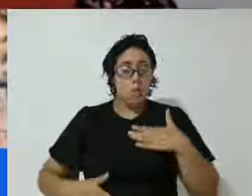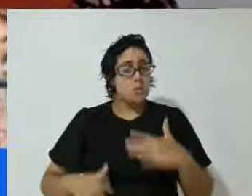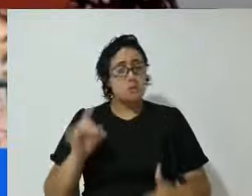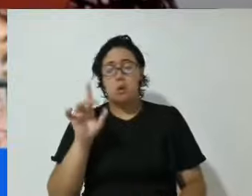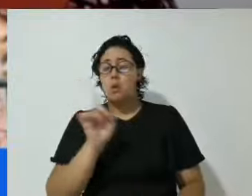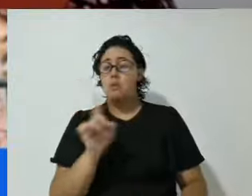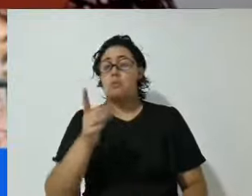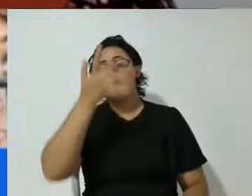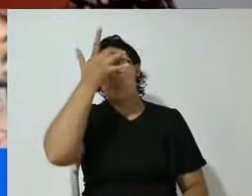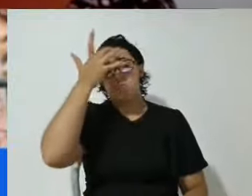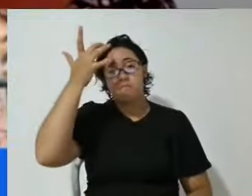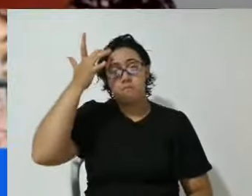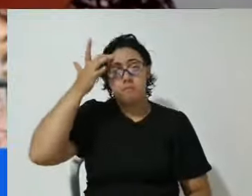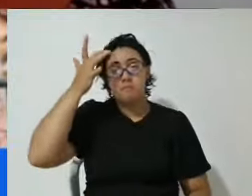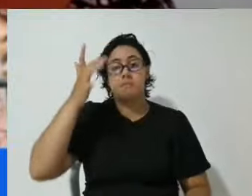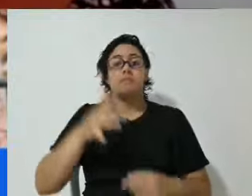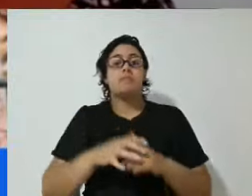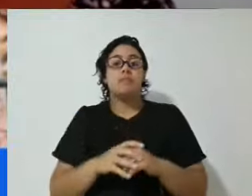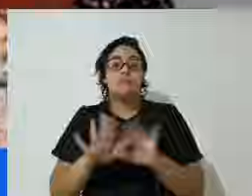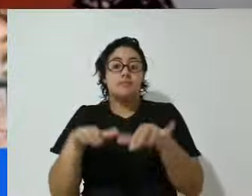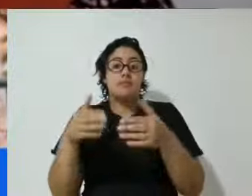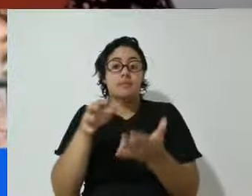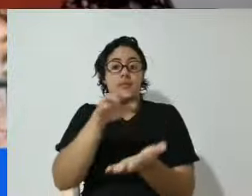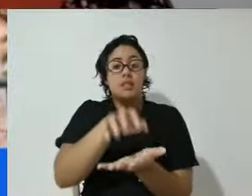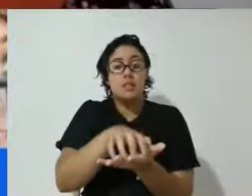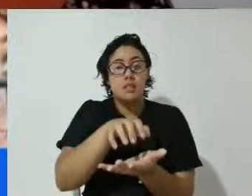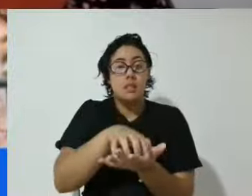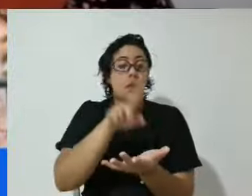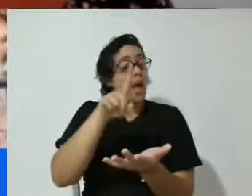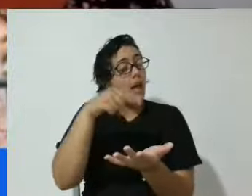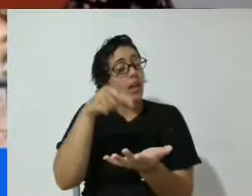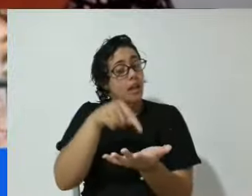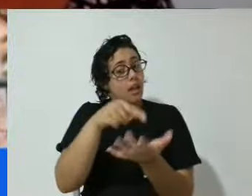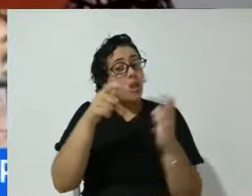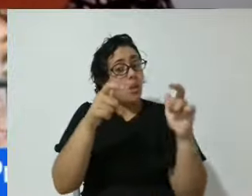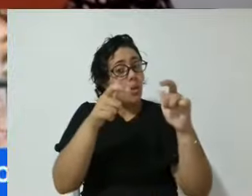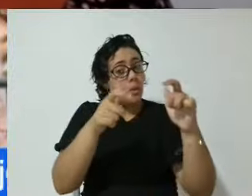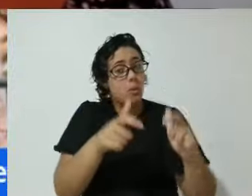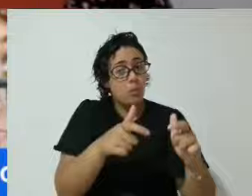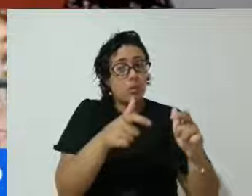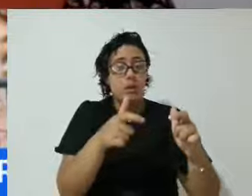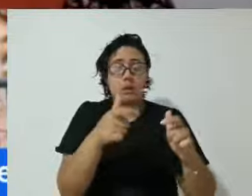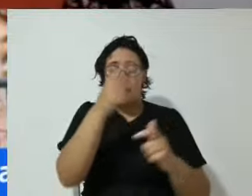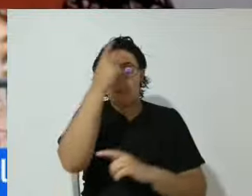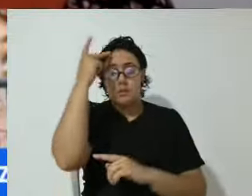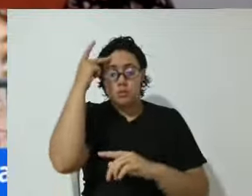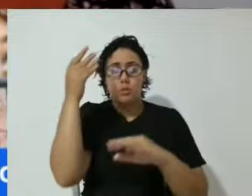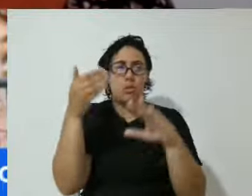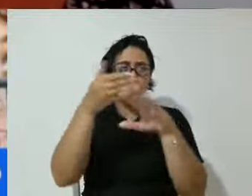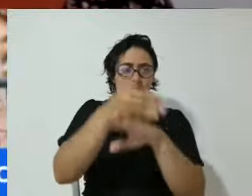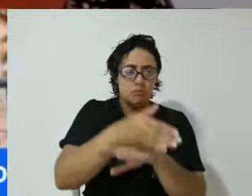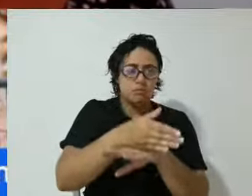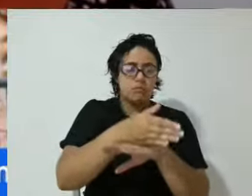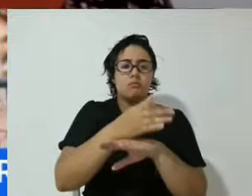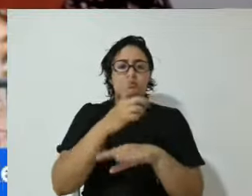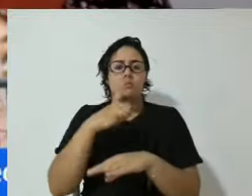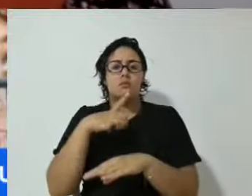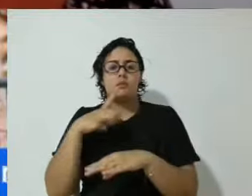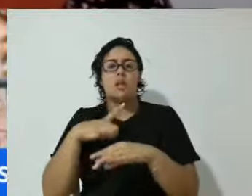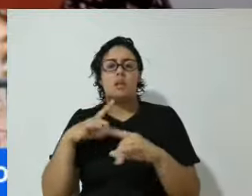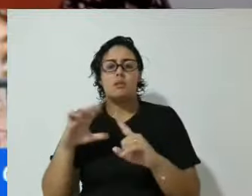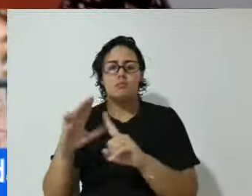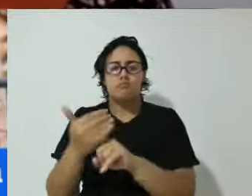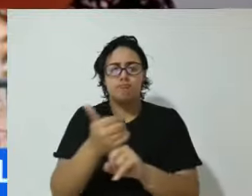mental, né? E aí o centro, ele é esse lugar, né? Onde as pessoas passam, onde elas têm essa acolhida,